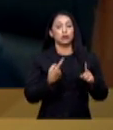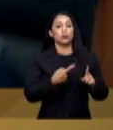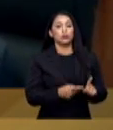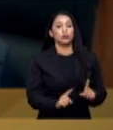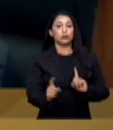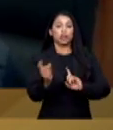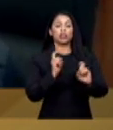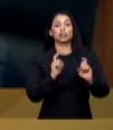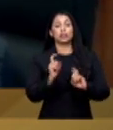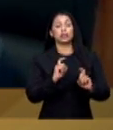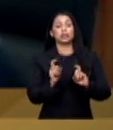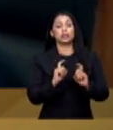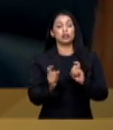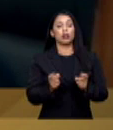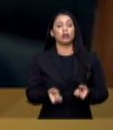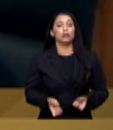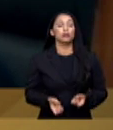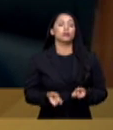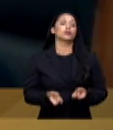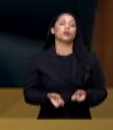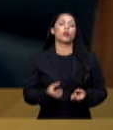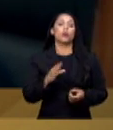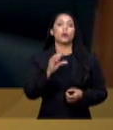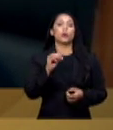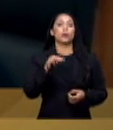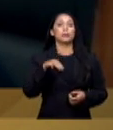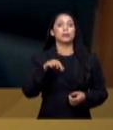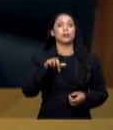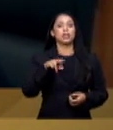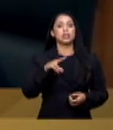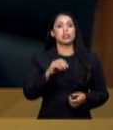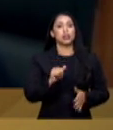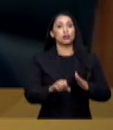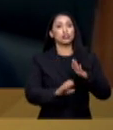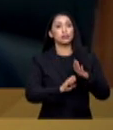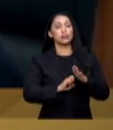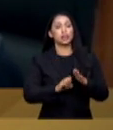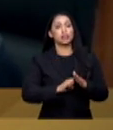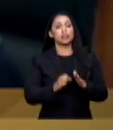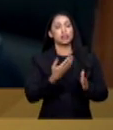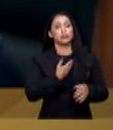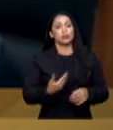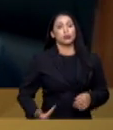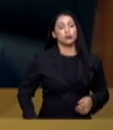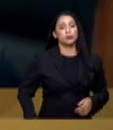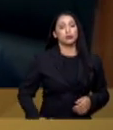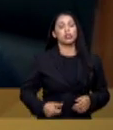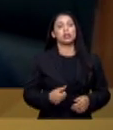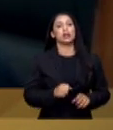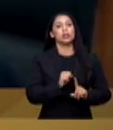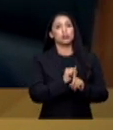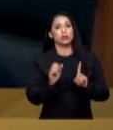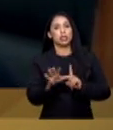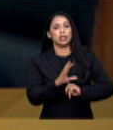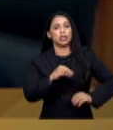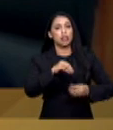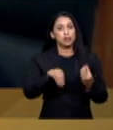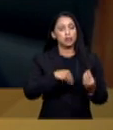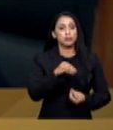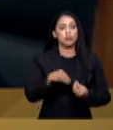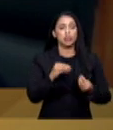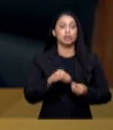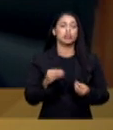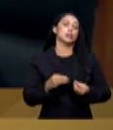gestão comercial praticados por administradores de empresas públicas, de sociedade de economia mista e de concessionários de